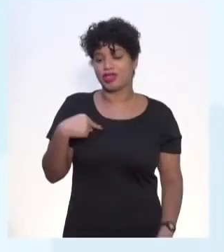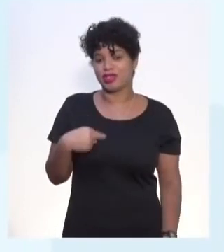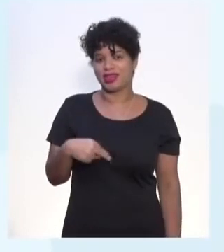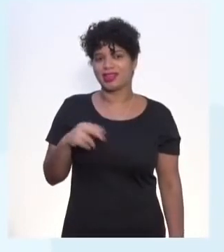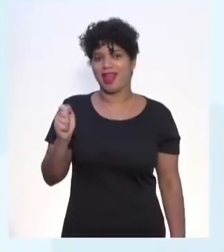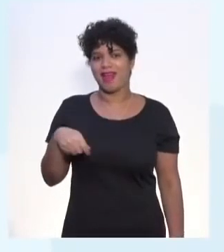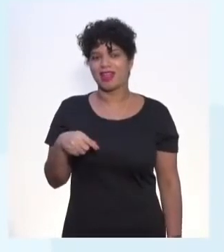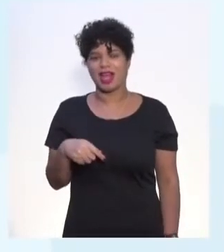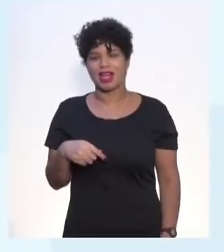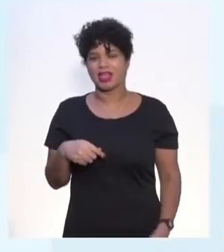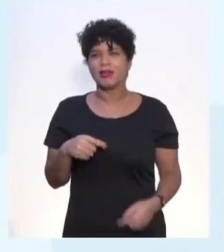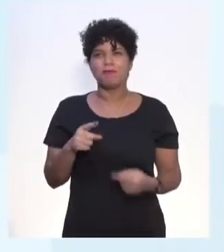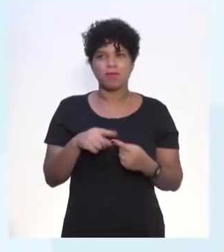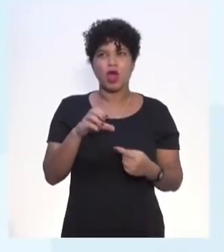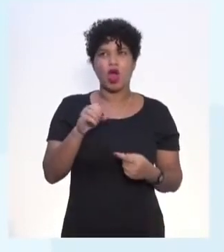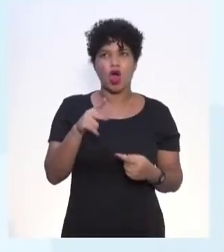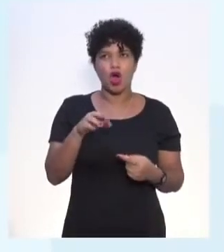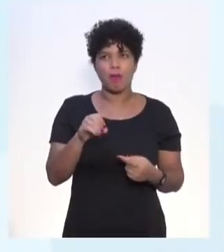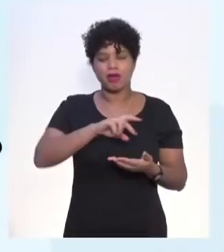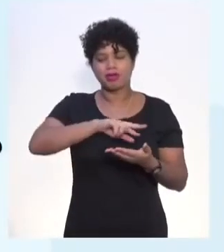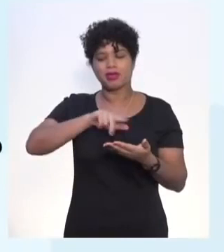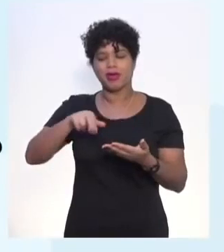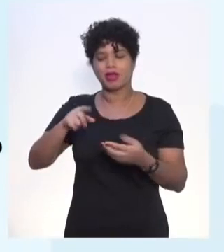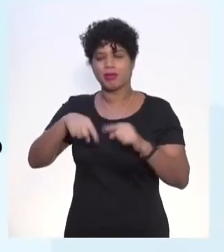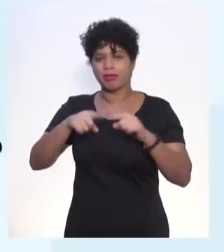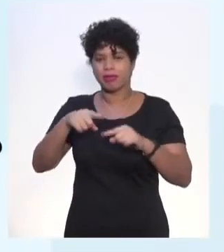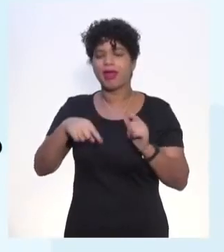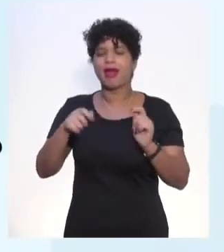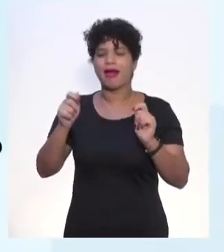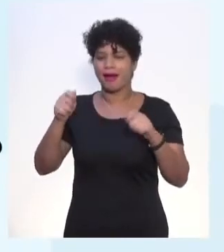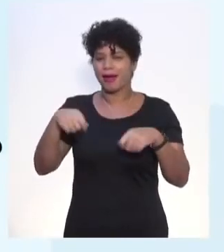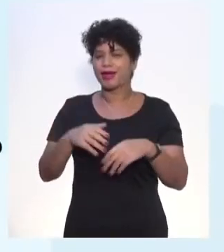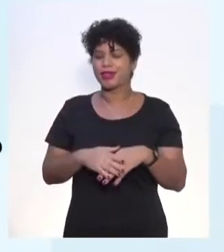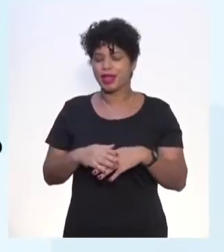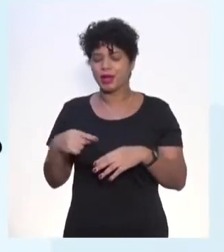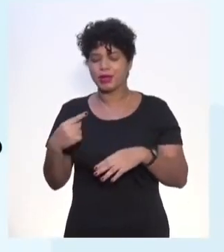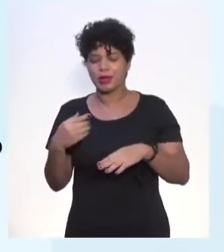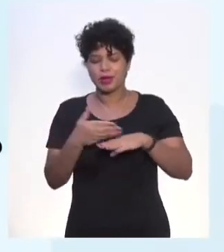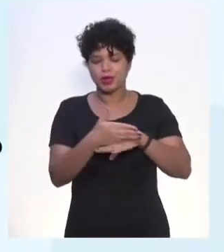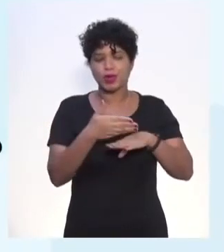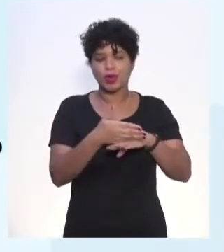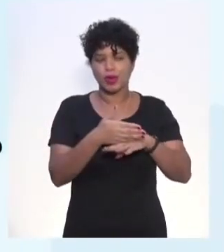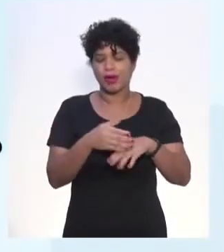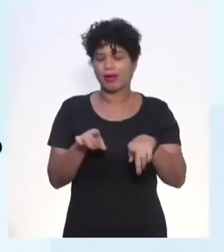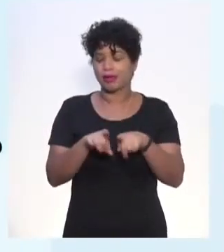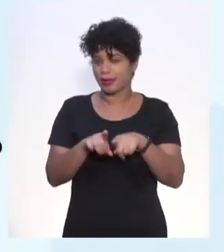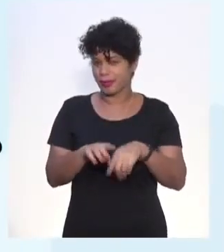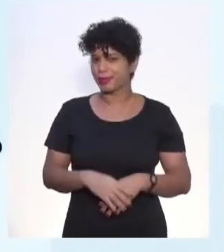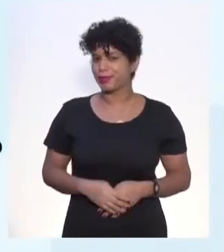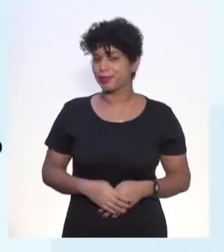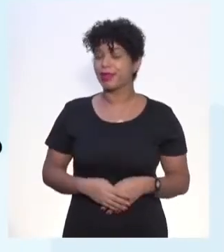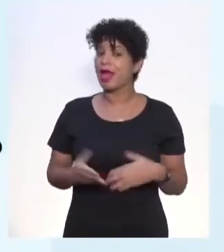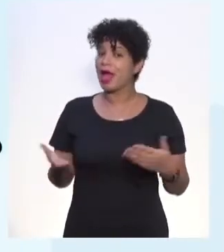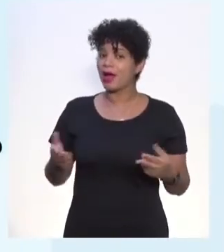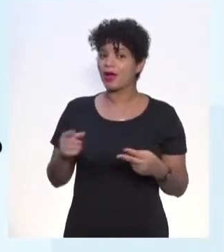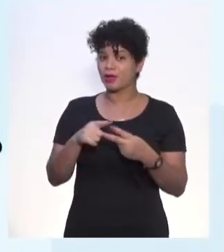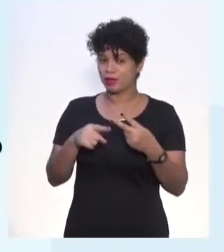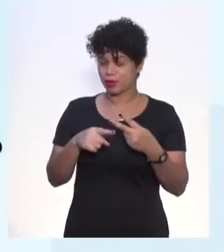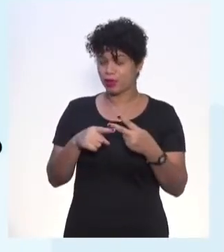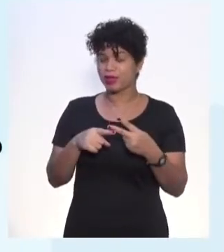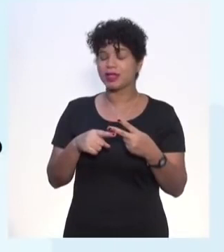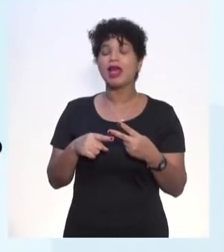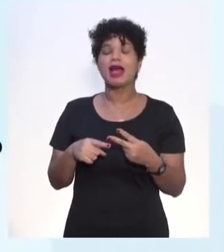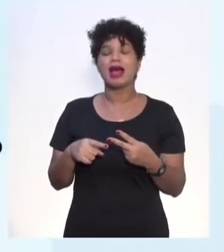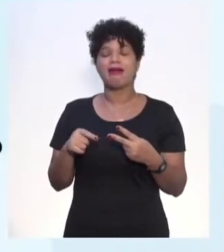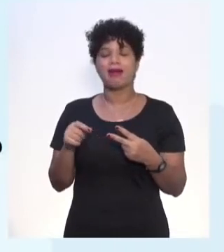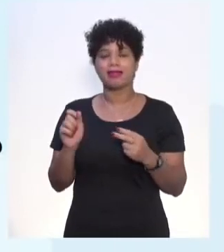China que não o ópio aí. Certo? Vamos finalizar a aula deixando 2 dicas para vocês pesquisarem sobre essas 2